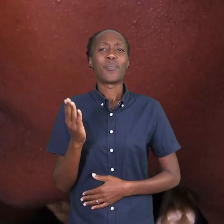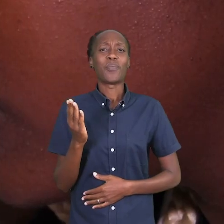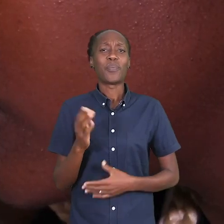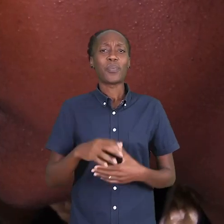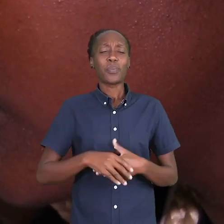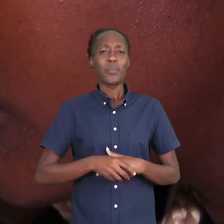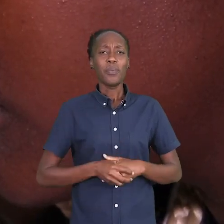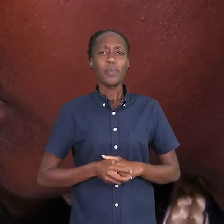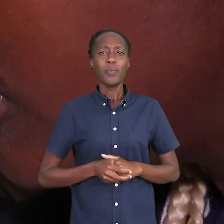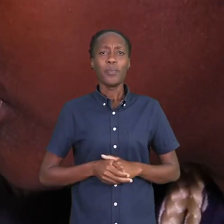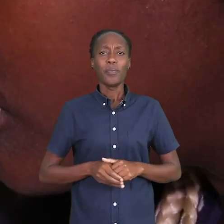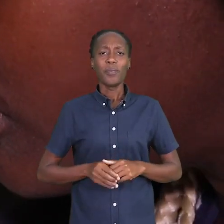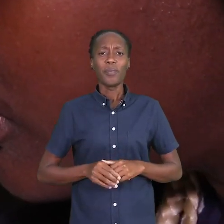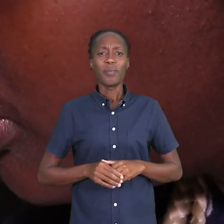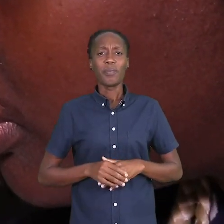entregavam.